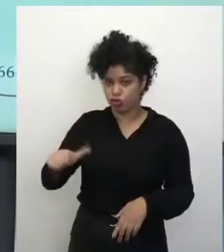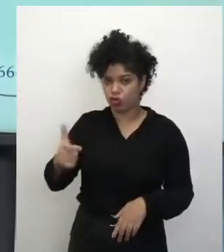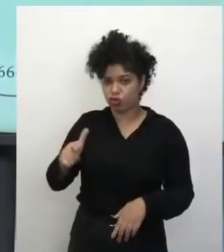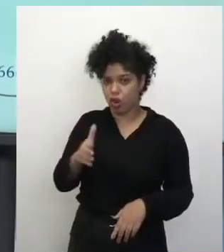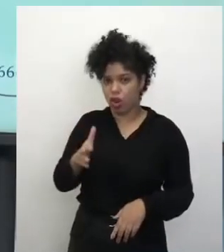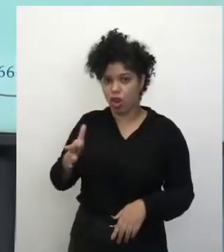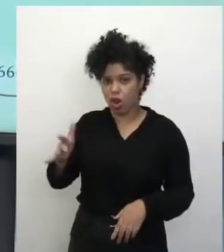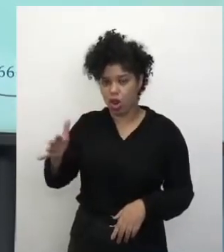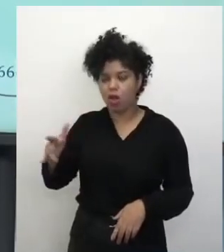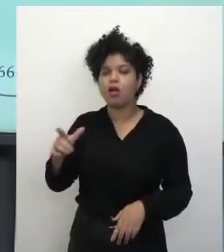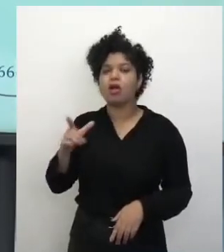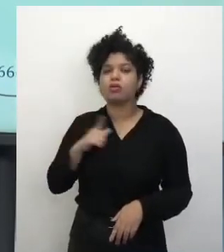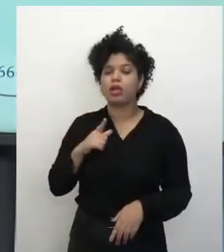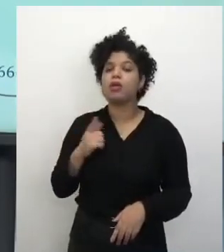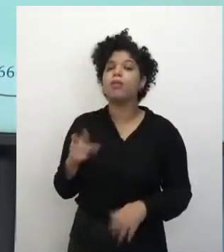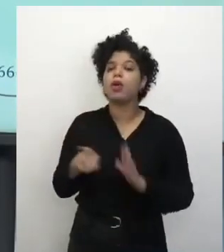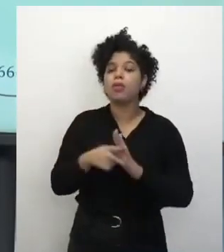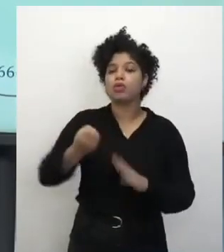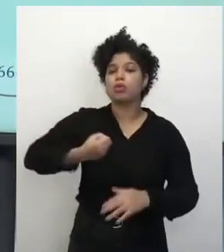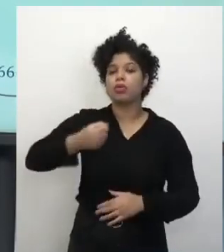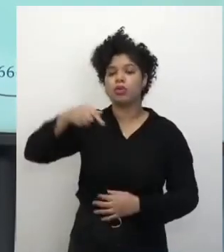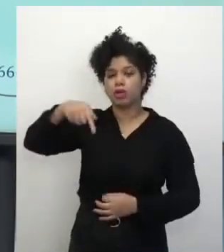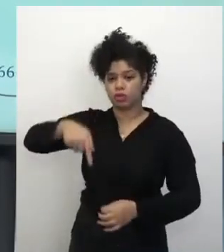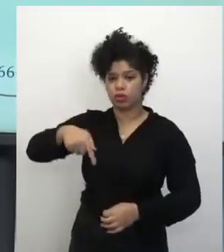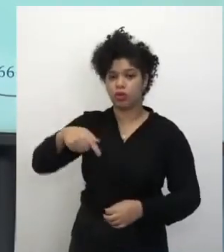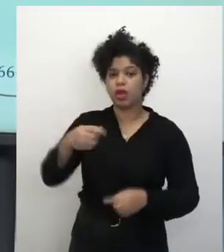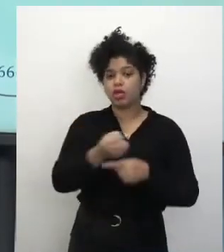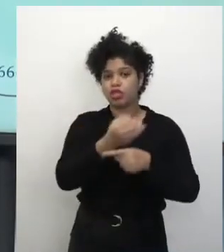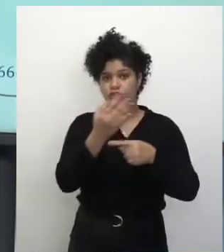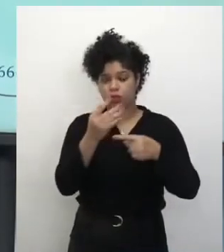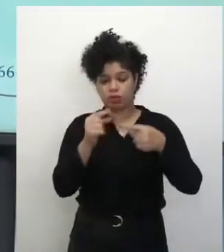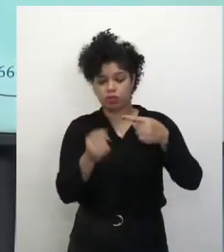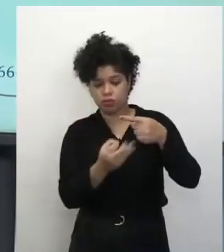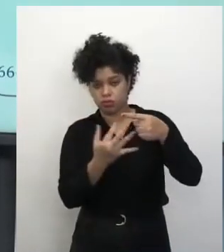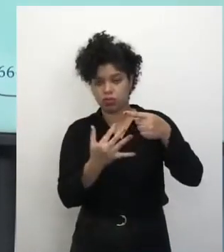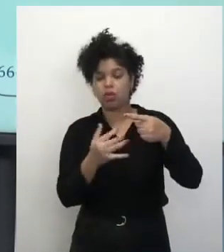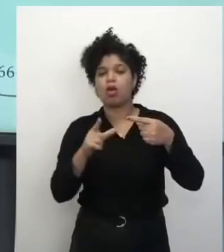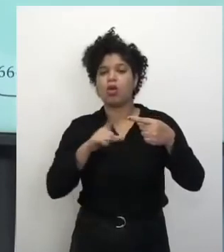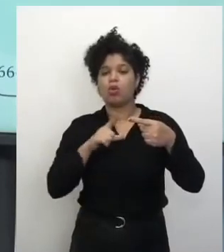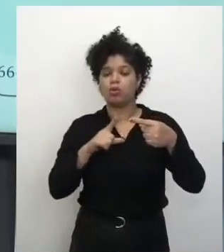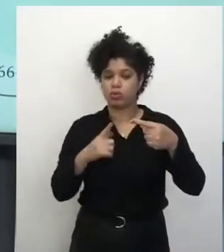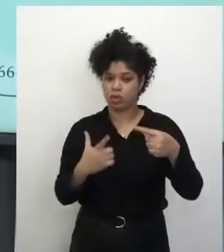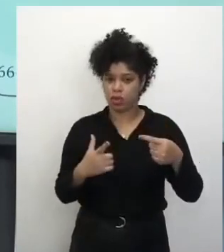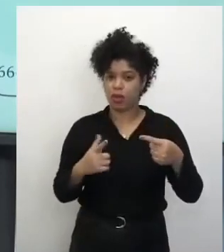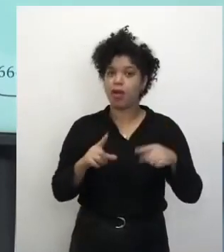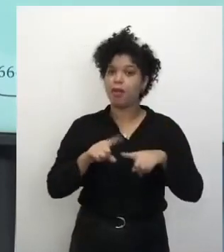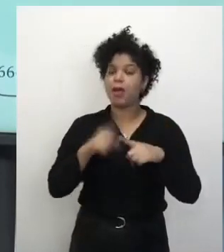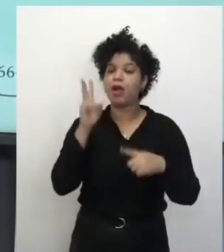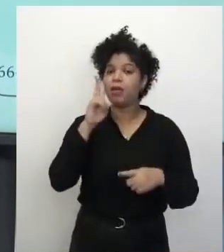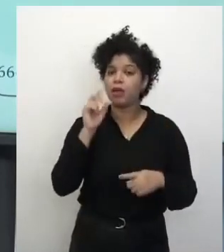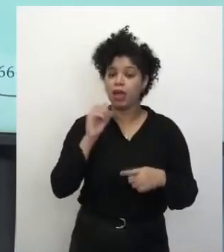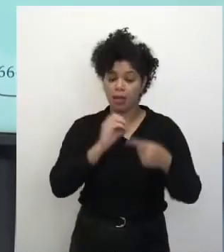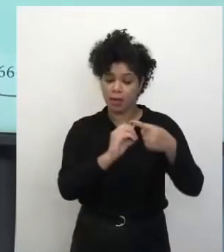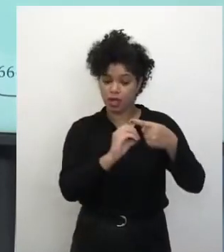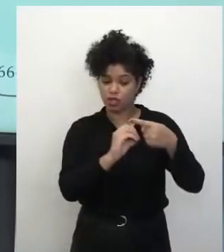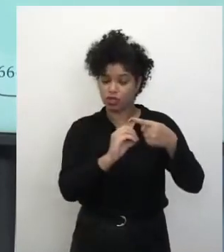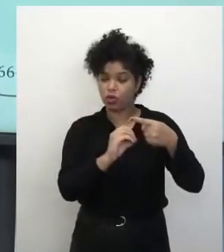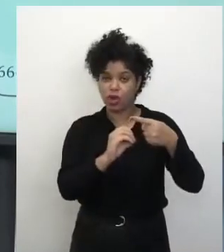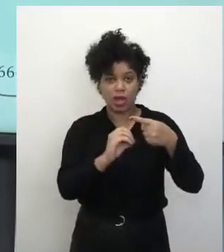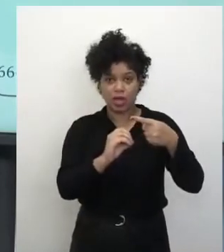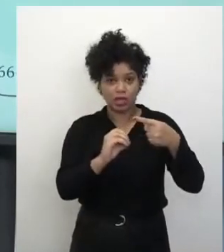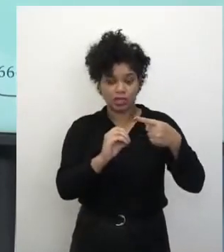racional. E todos esses vieram da divisão de uma fração, o número de cima dividido pelo número de baixo, onde o de baixo não pode ser zero. Tudo bem que é